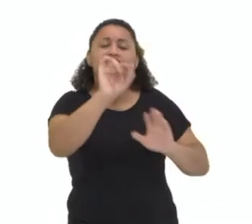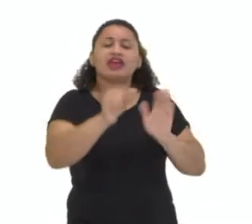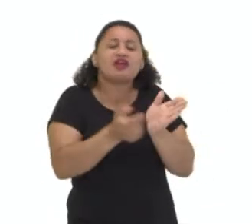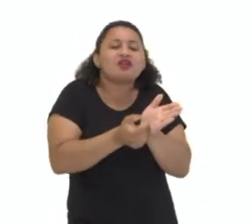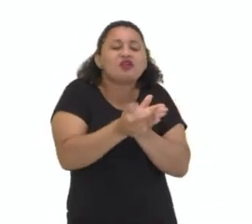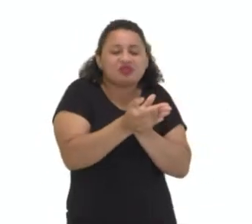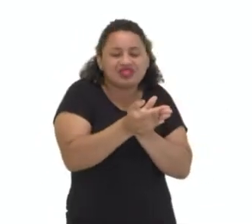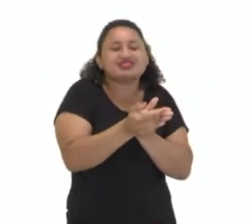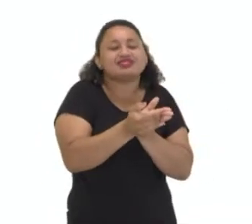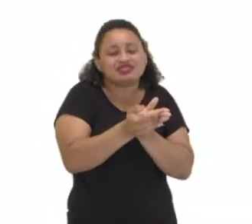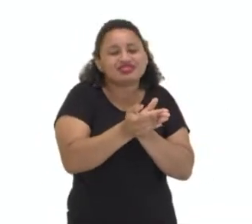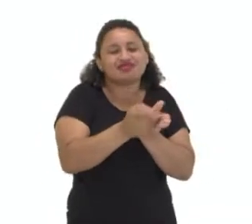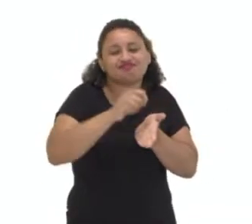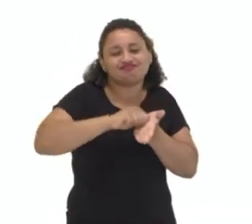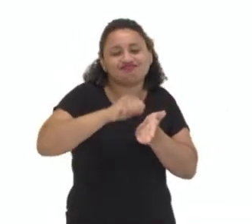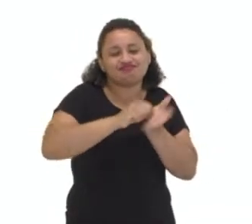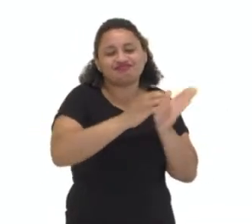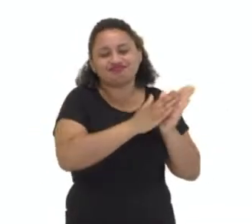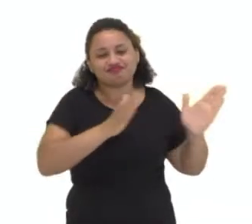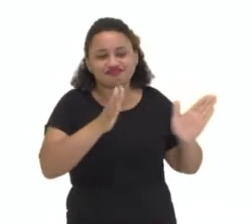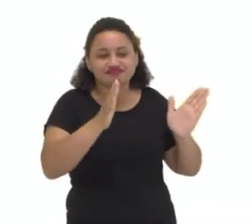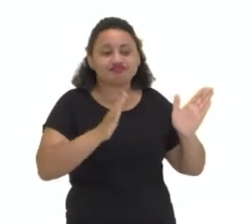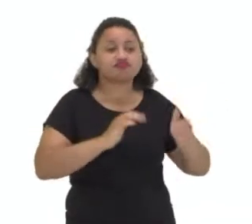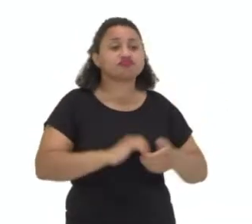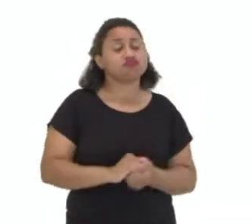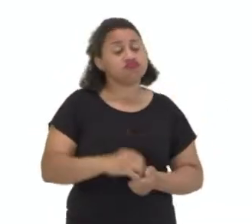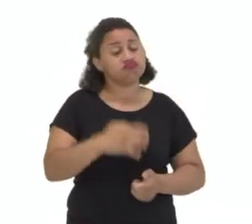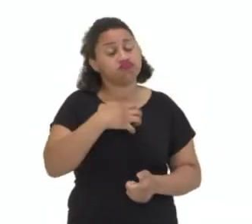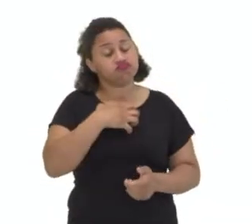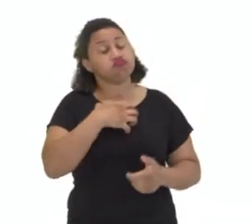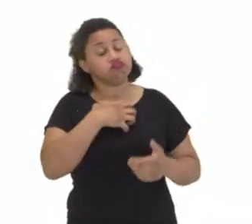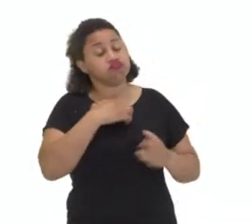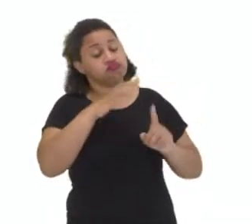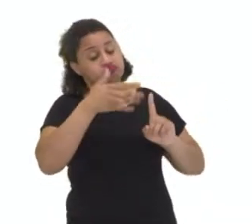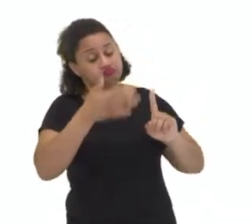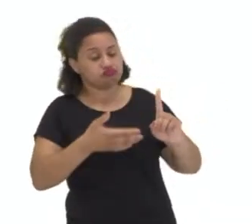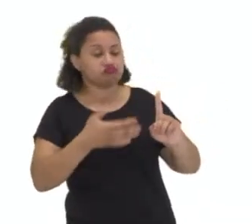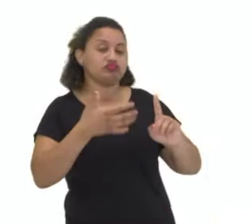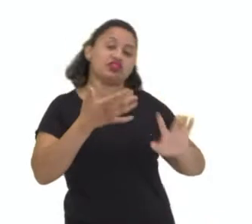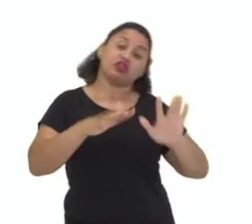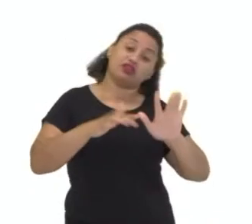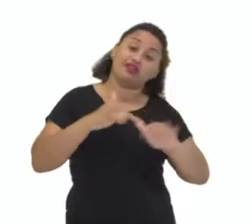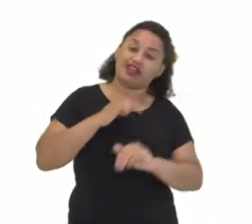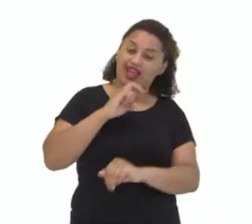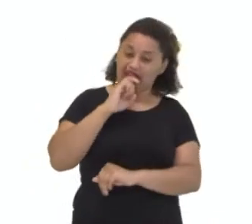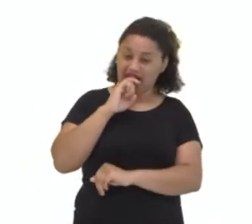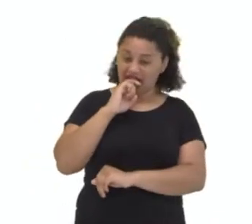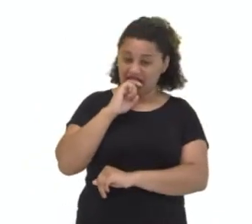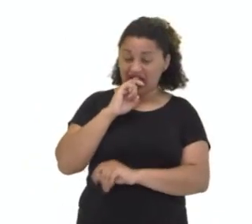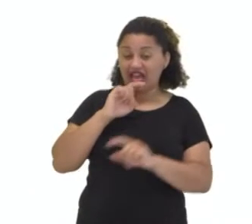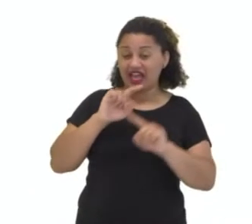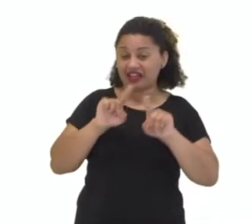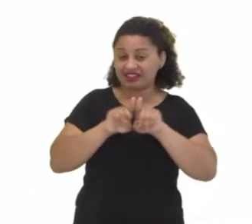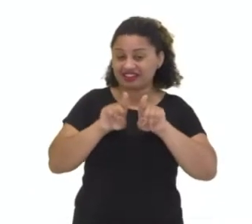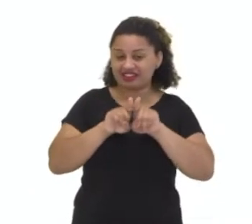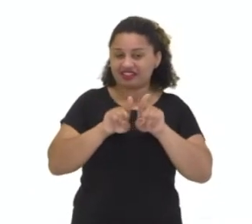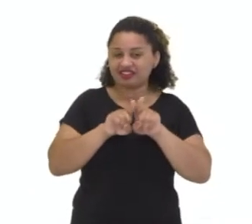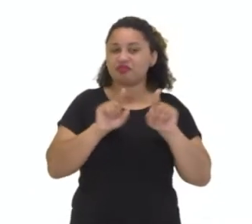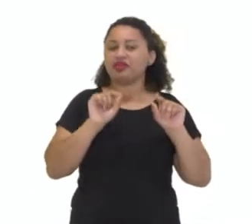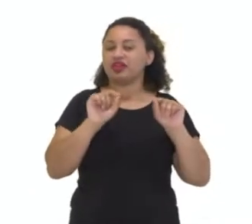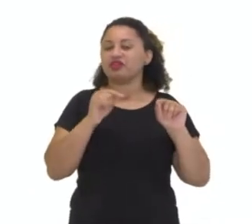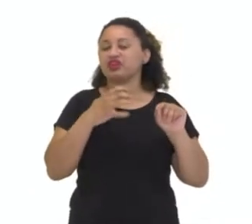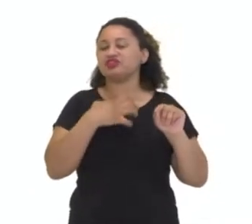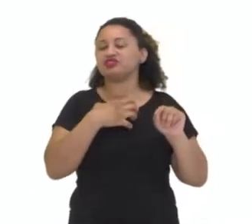junto ao medalhão. Um pouco de lisonja, um pouco talvez de inveja e bastante desdém